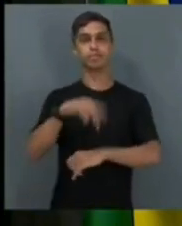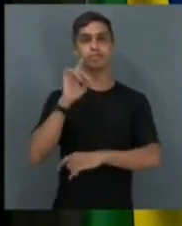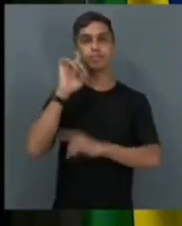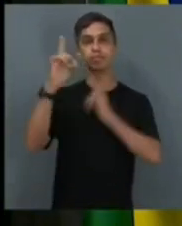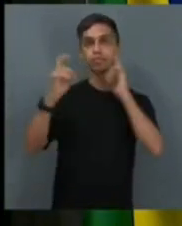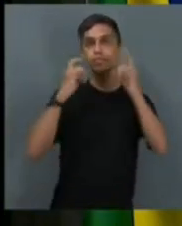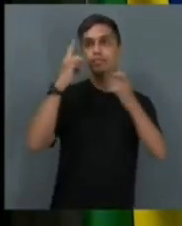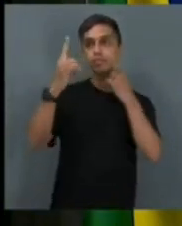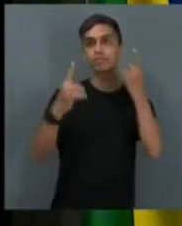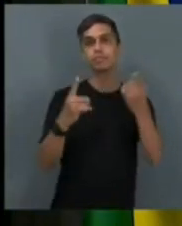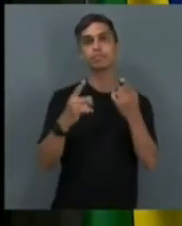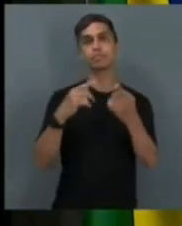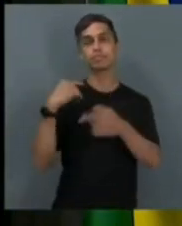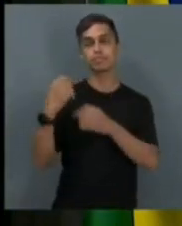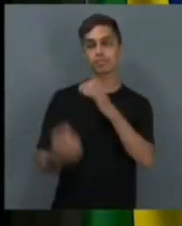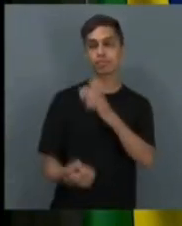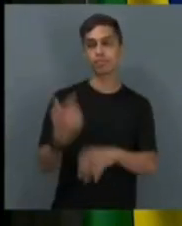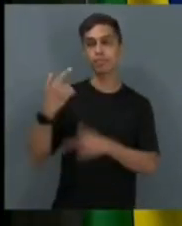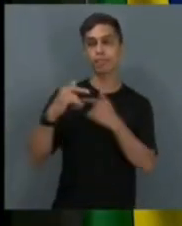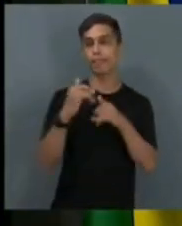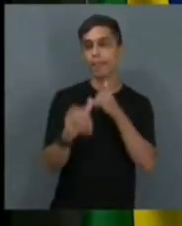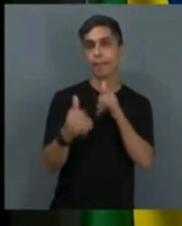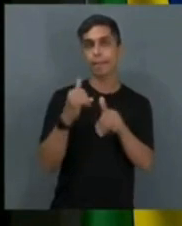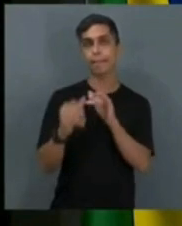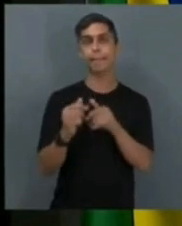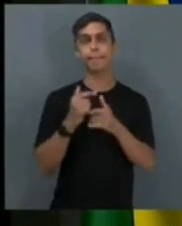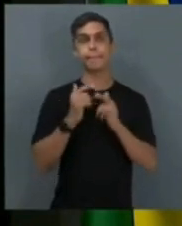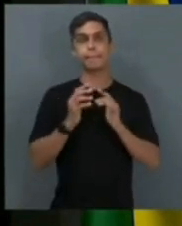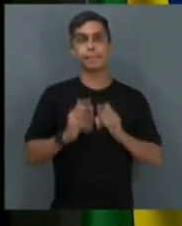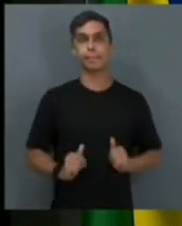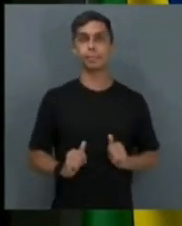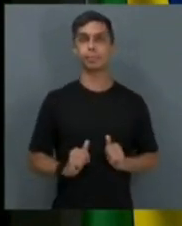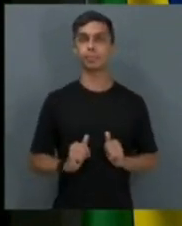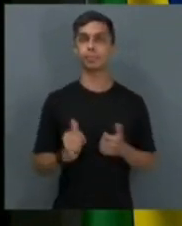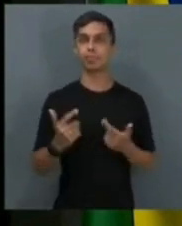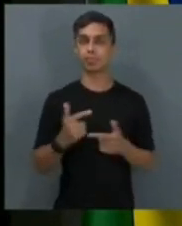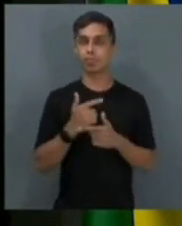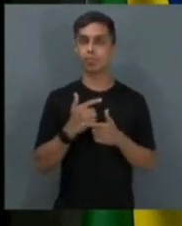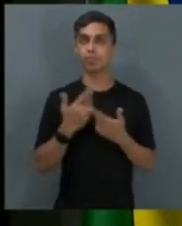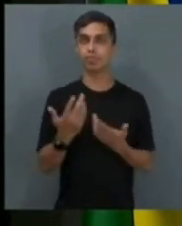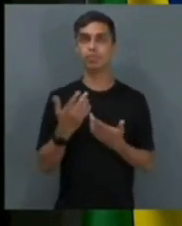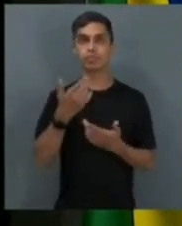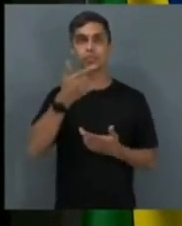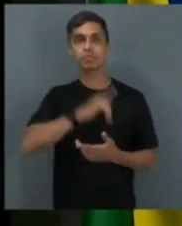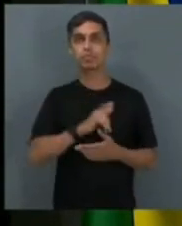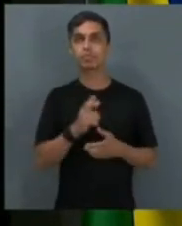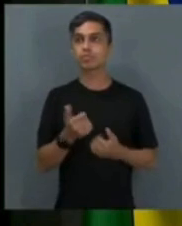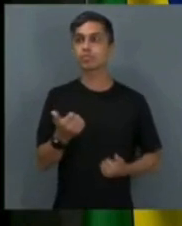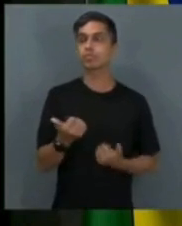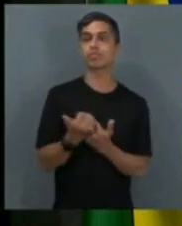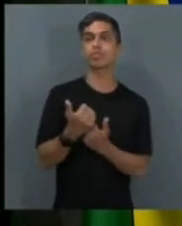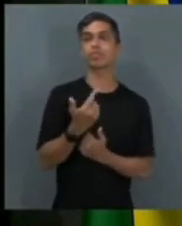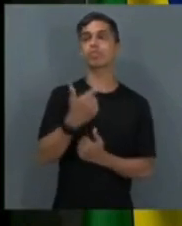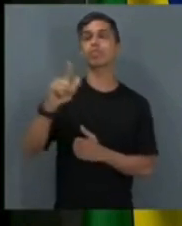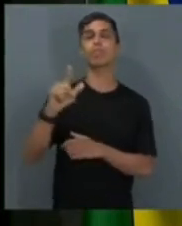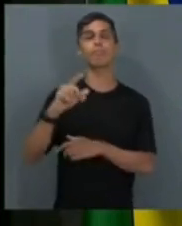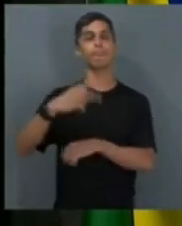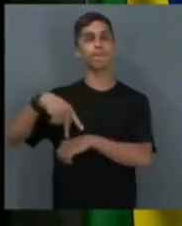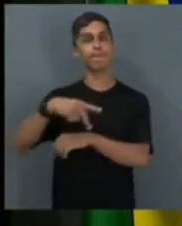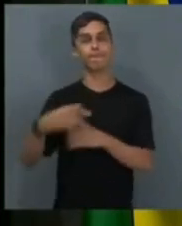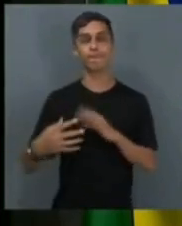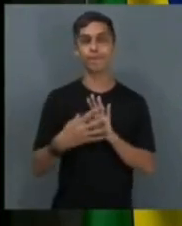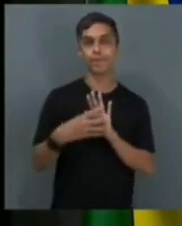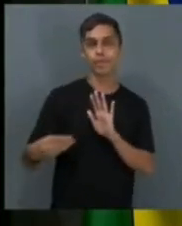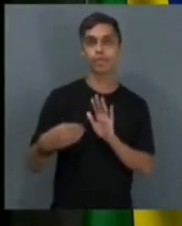soluções de geração de energia limpa que tem servido de modelo para outros países do mundo. Precisamos